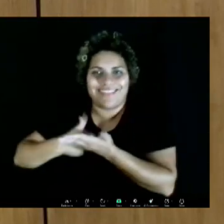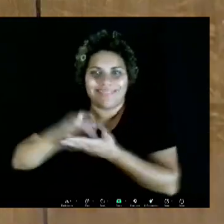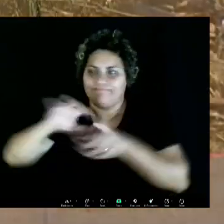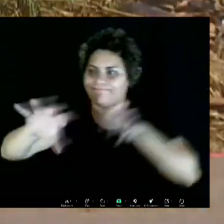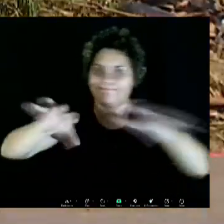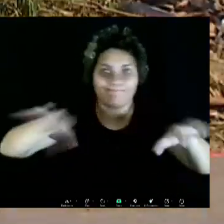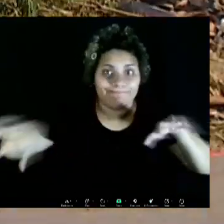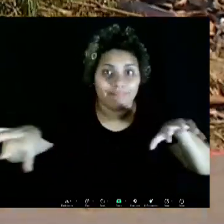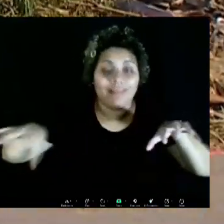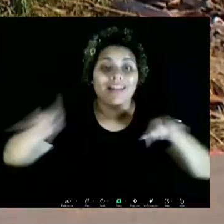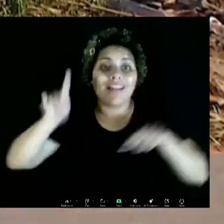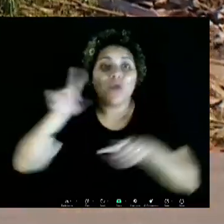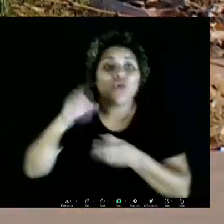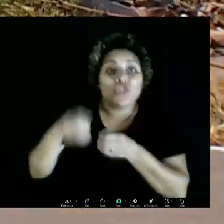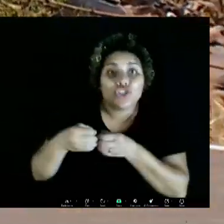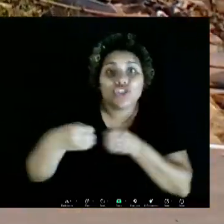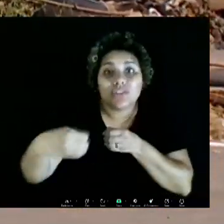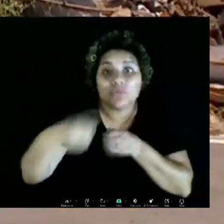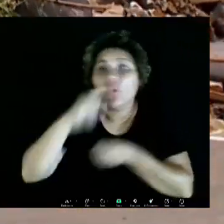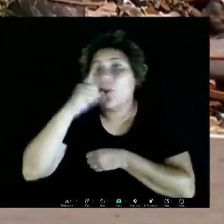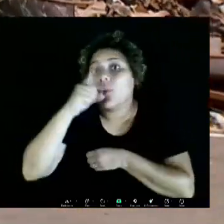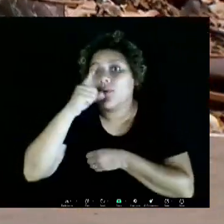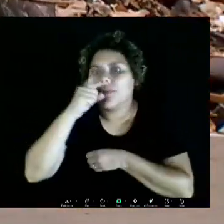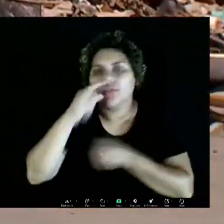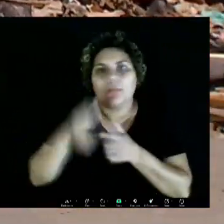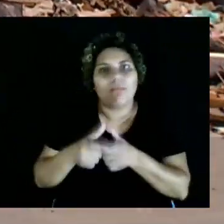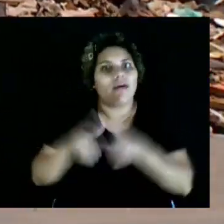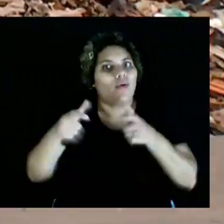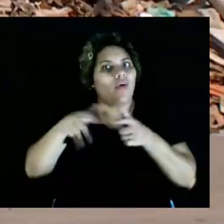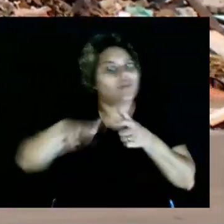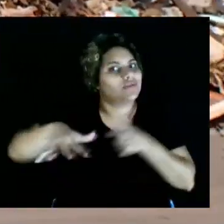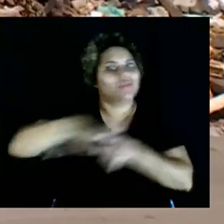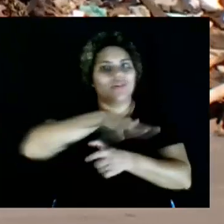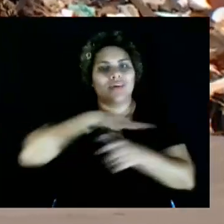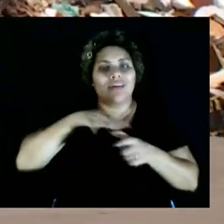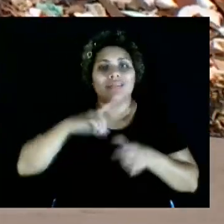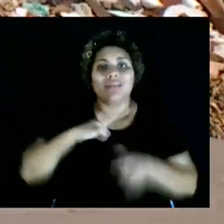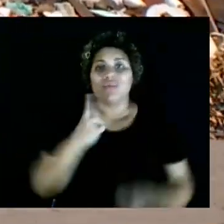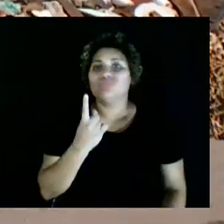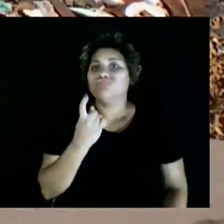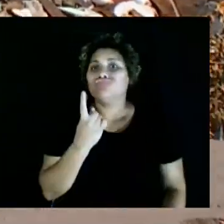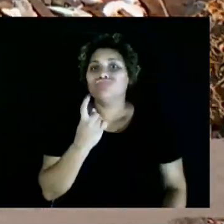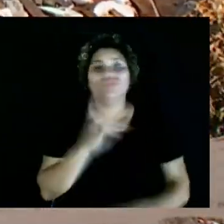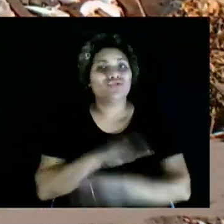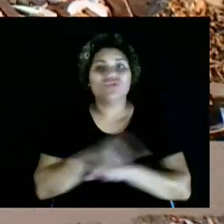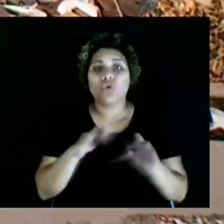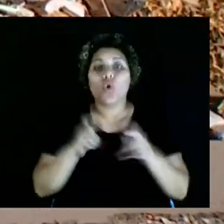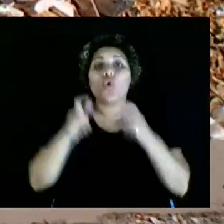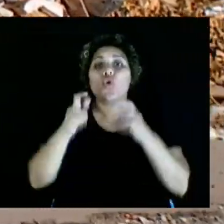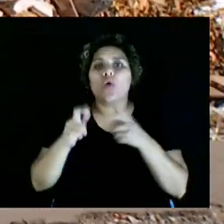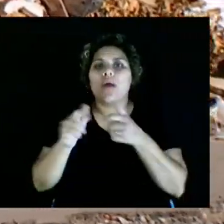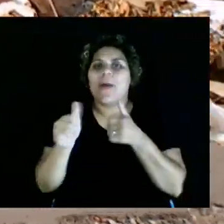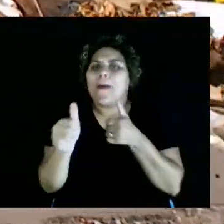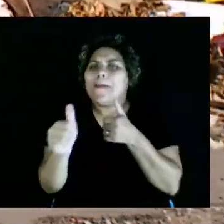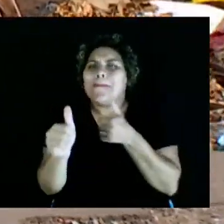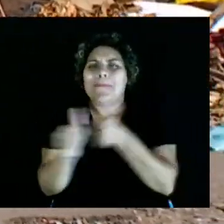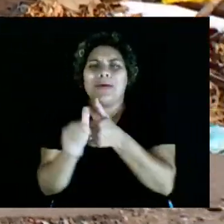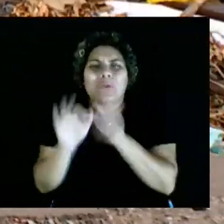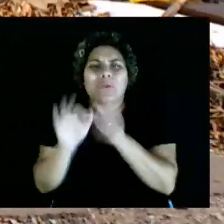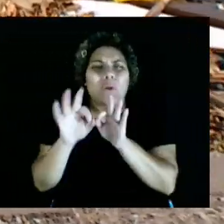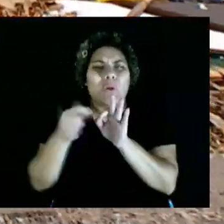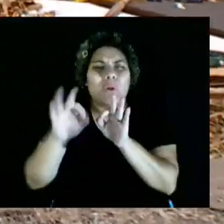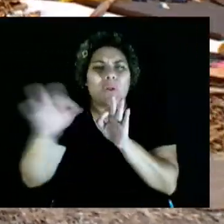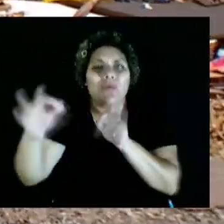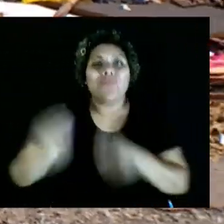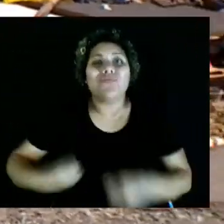maior distrito, a maior região da cidade de Campinas, e tem apenas um ecoponto e fica no extremo do distrito, lá no bairro Vida Nova, dentro